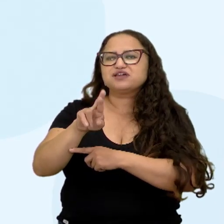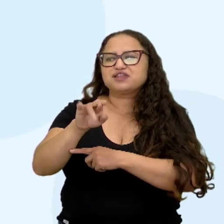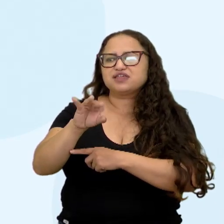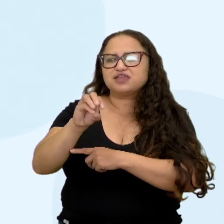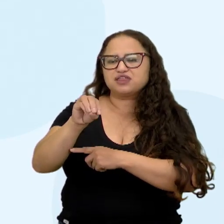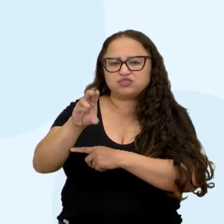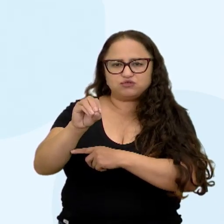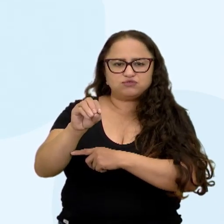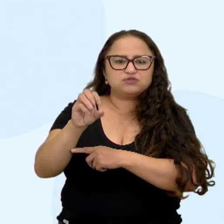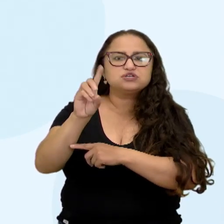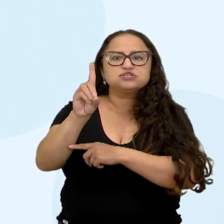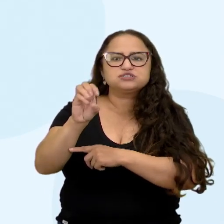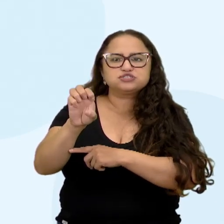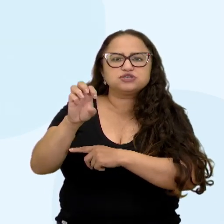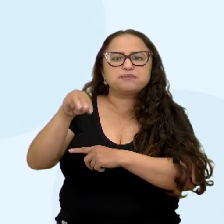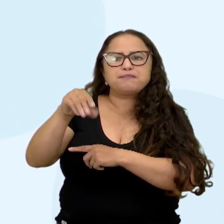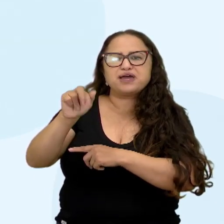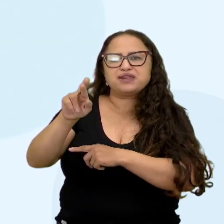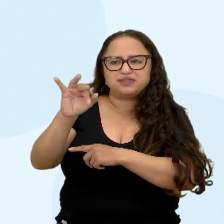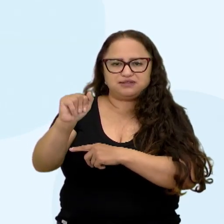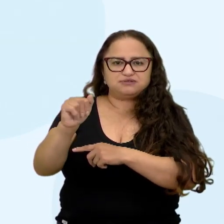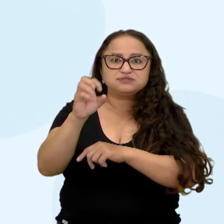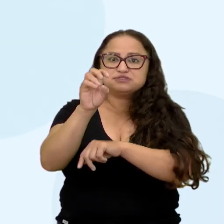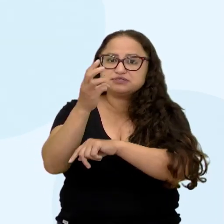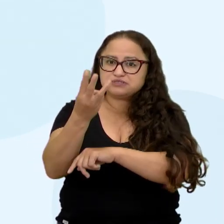então, 30 segundos, já voltamos.